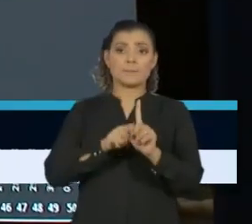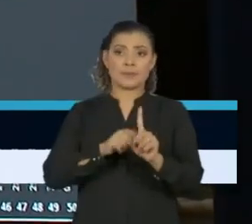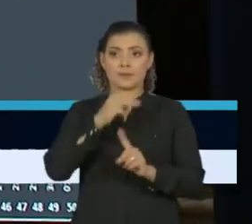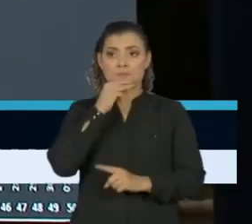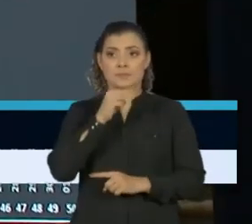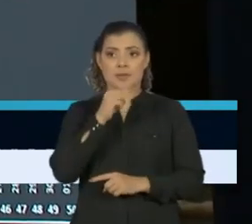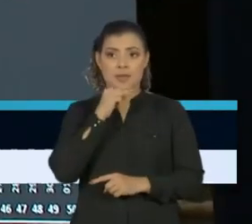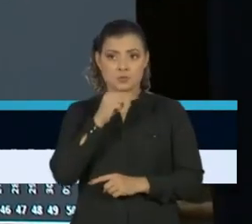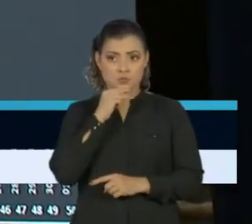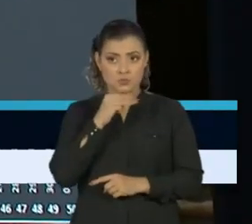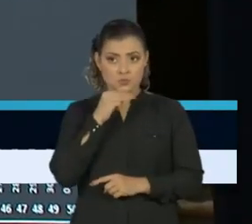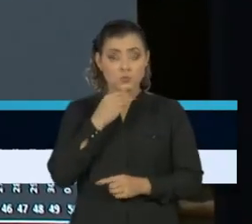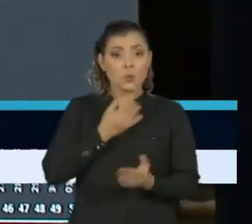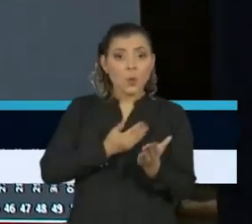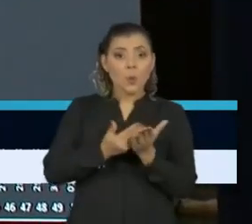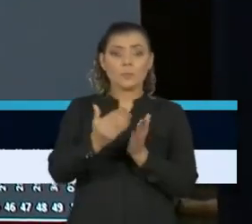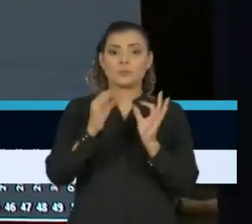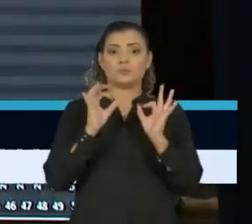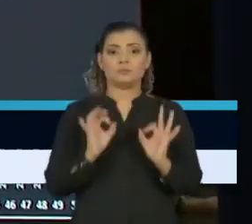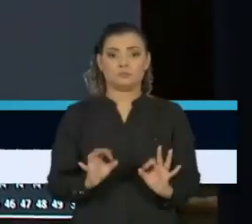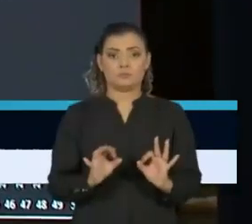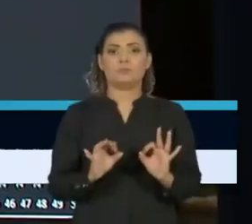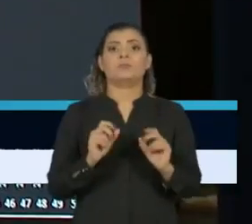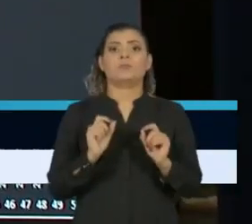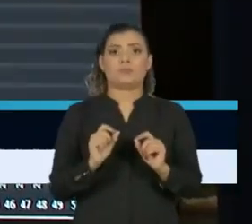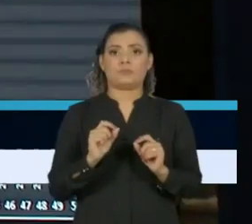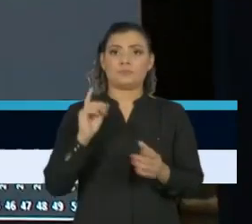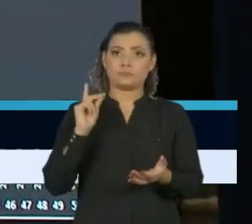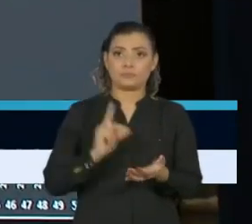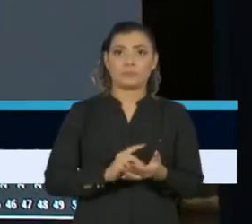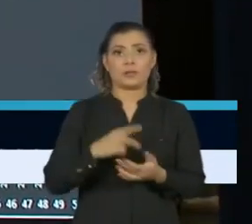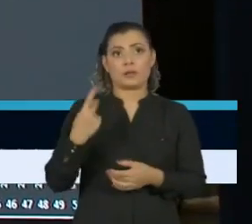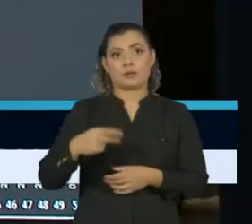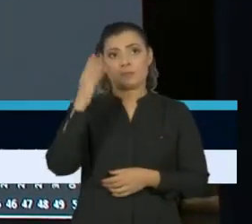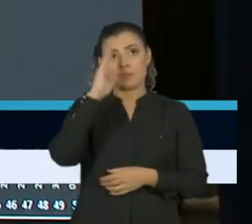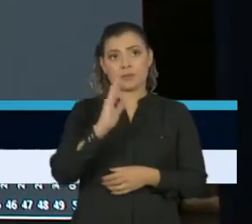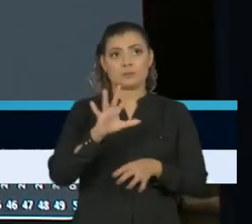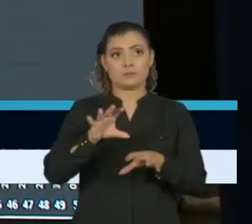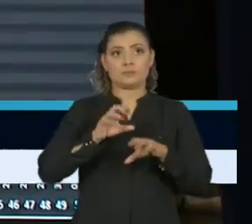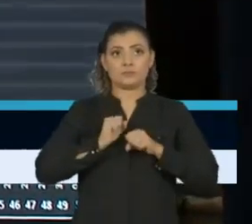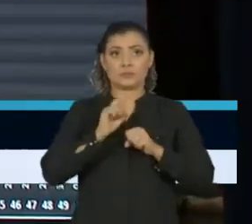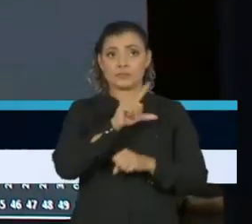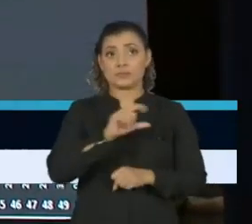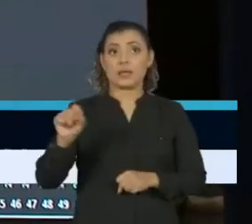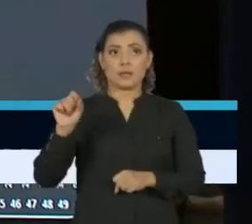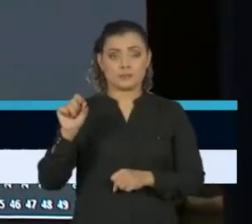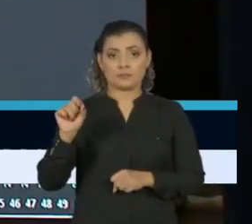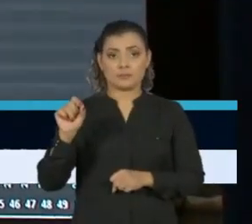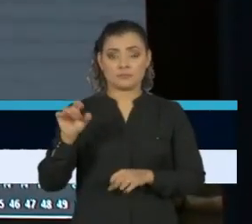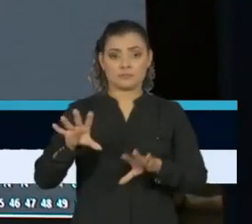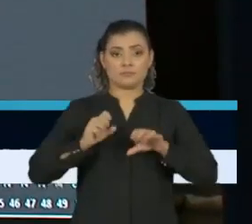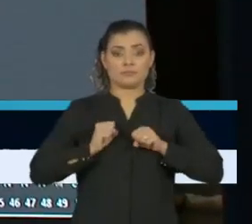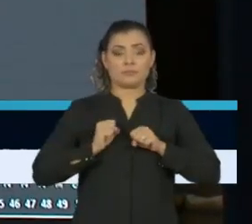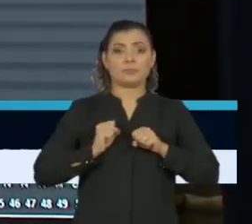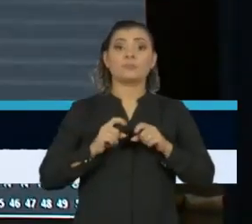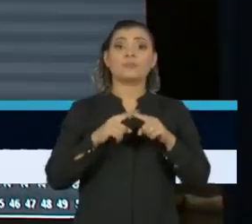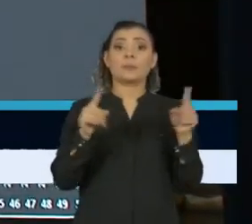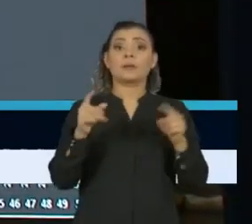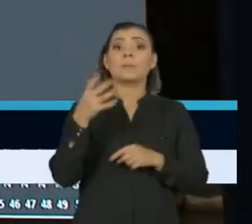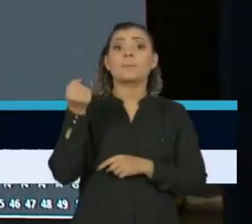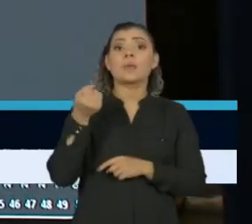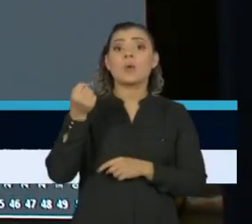nós tivemos aqui o 100º caso. São Paulo é esta linha branca, que mostra